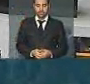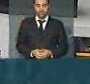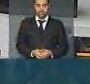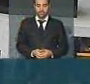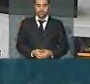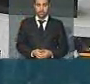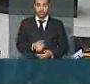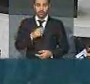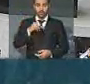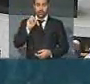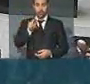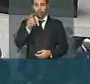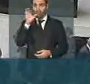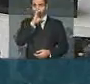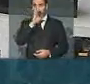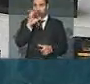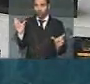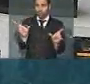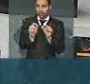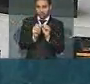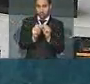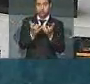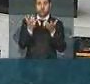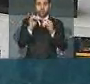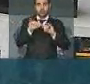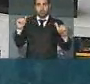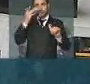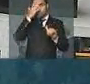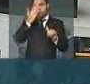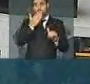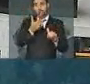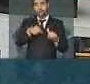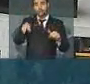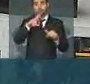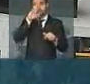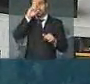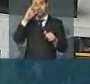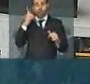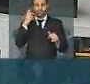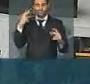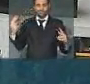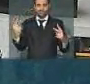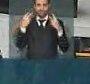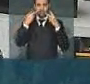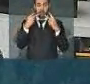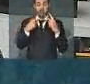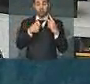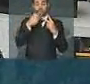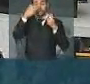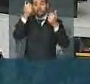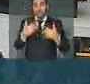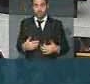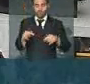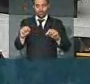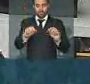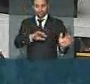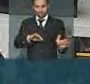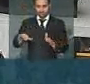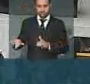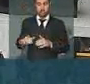serei rápido senhor presidente eu gostaria da atenção dos senhores e senhoras parlamentares para registrar o seguinte nós